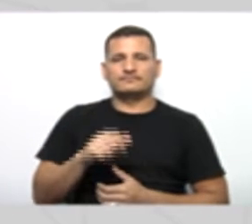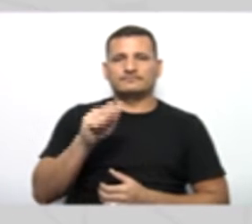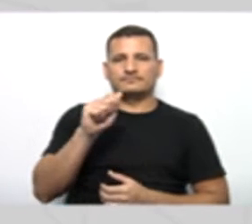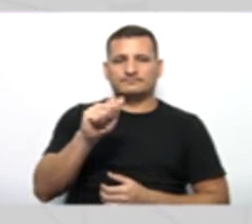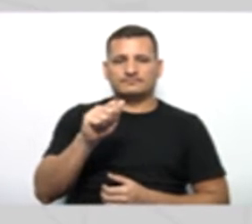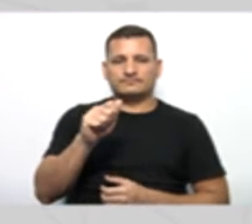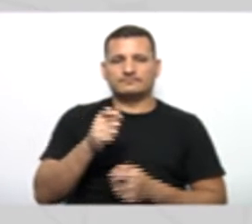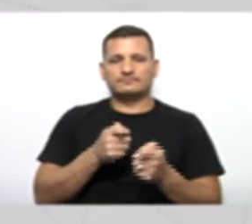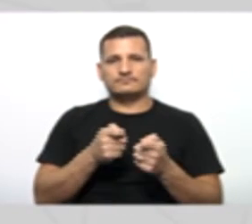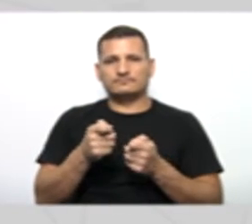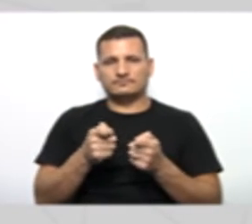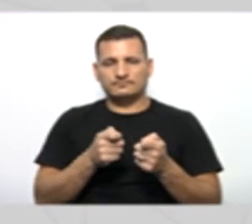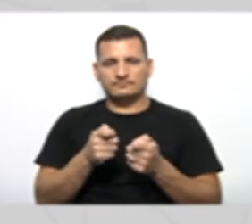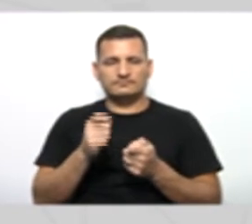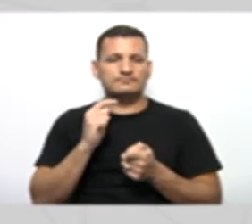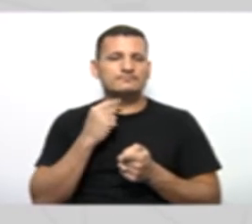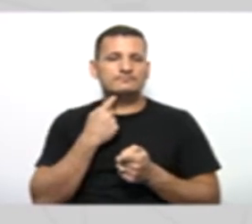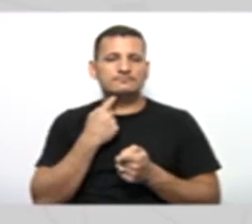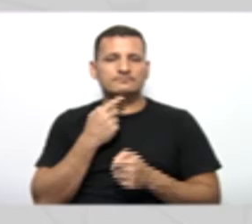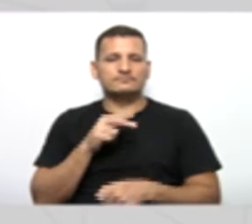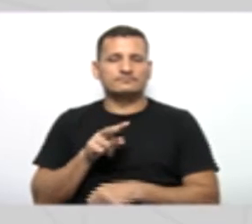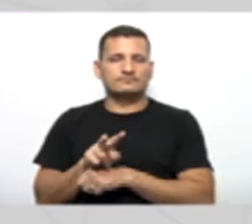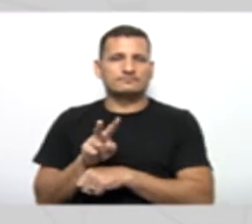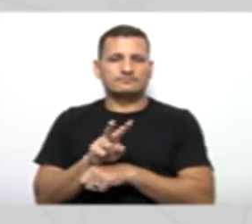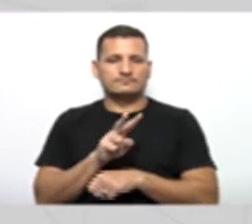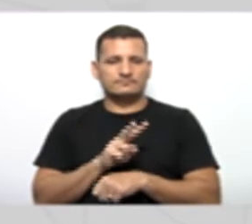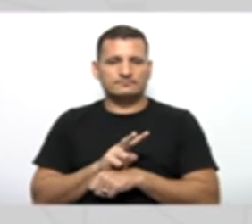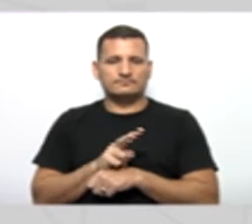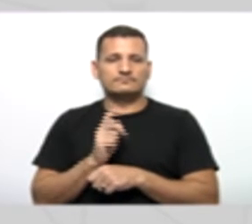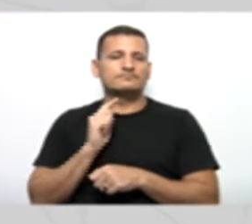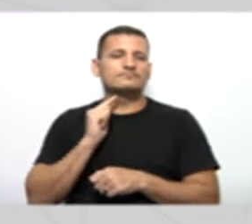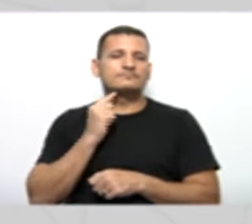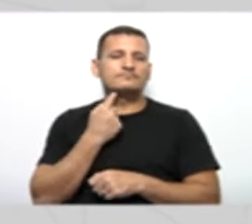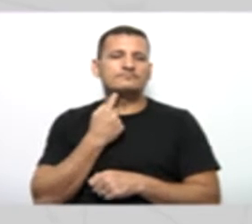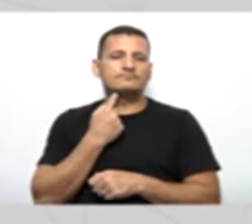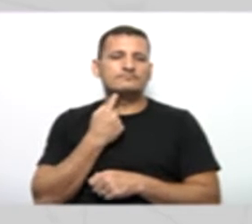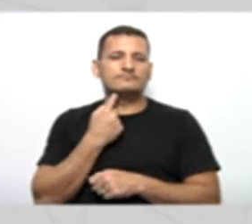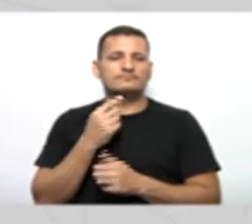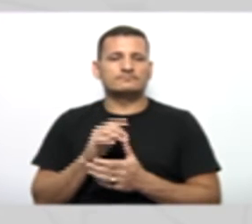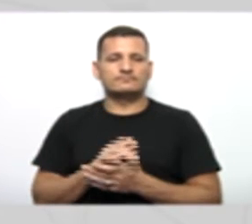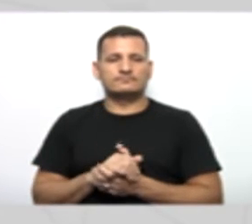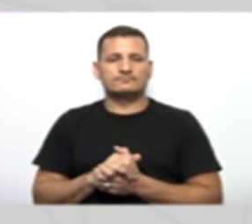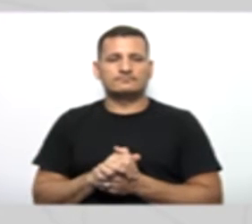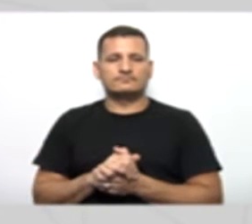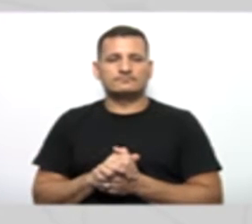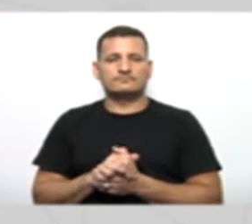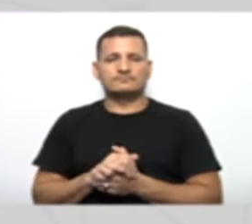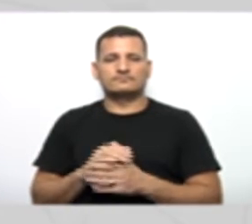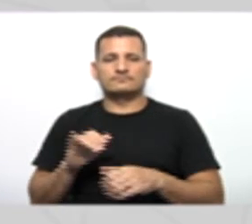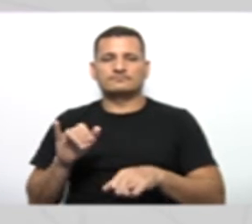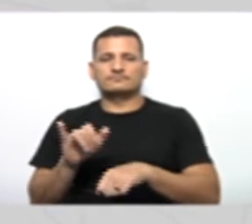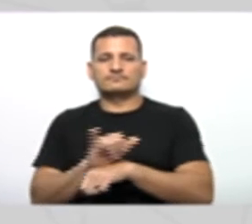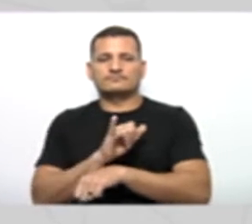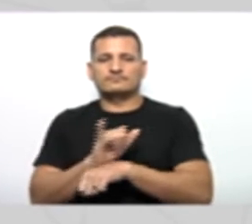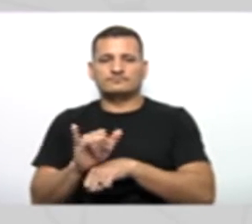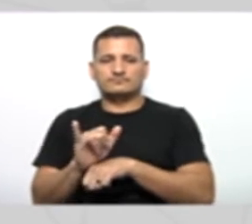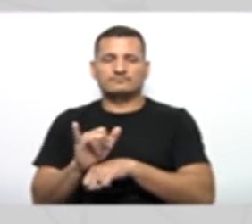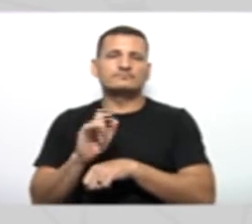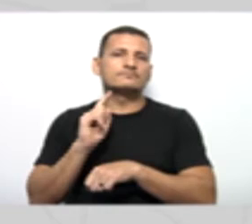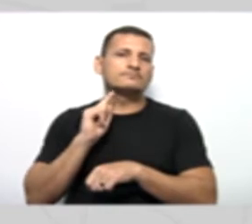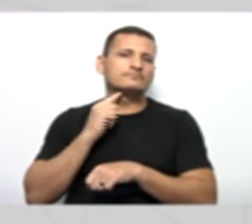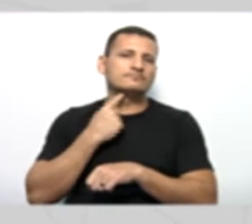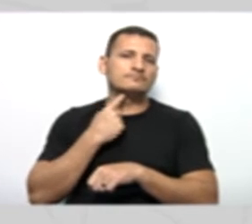da poluição, prevenção da poluição e abordagem estratégica da